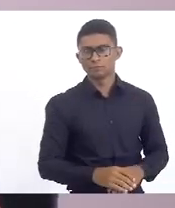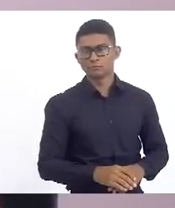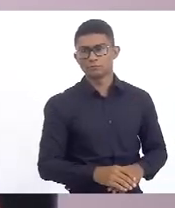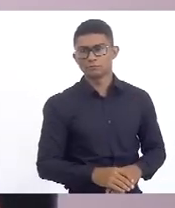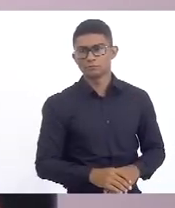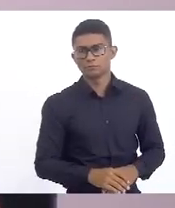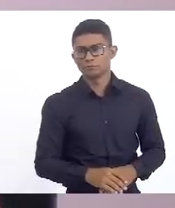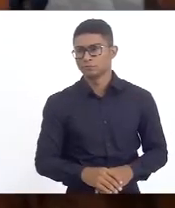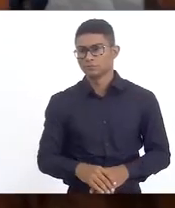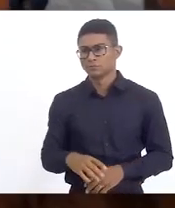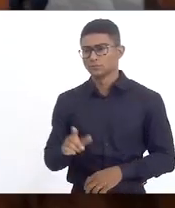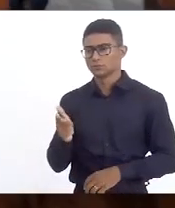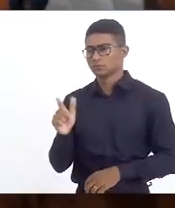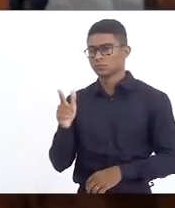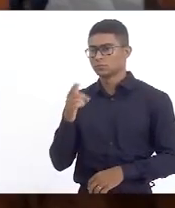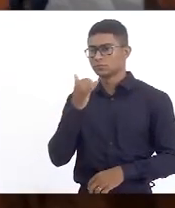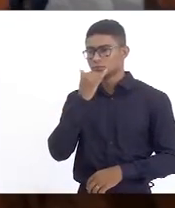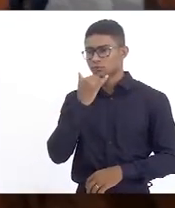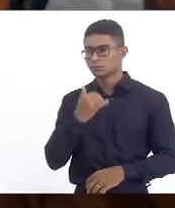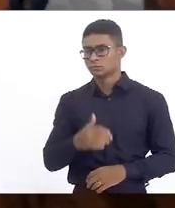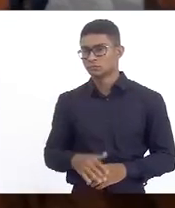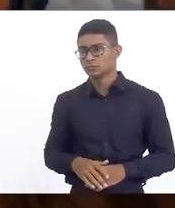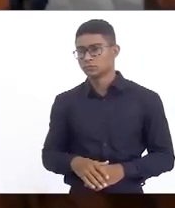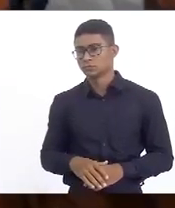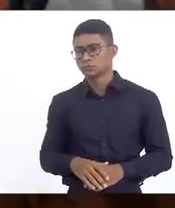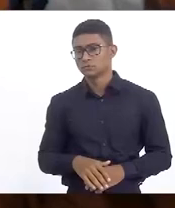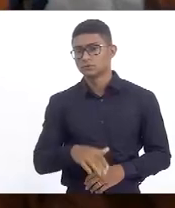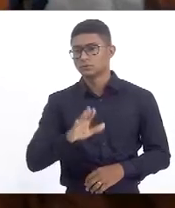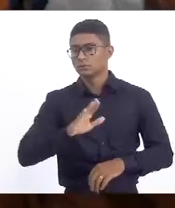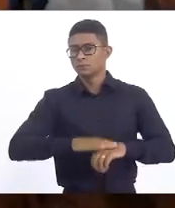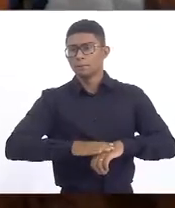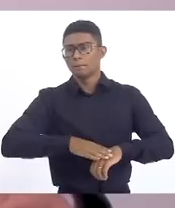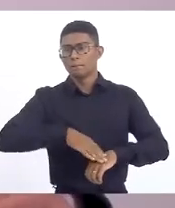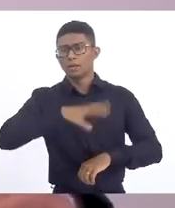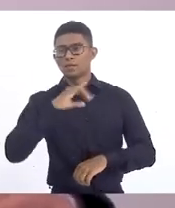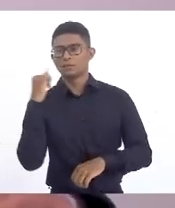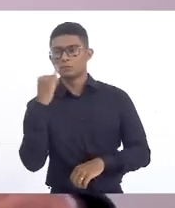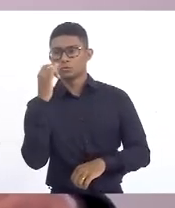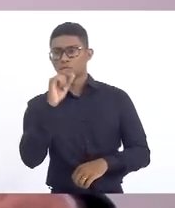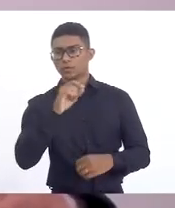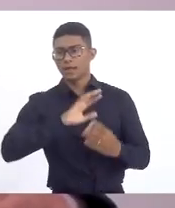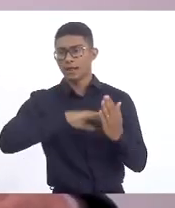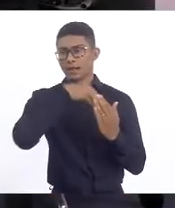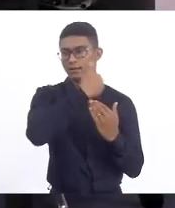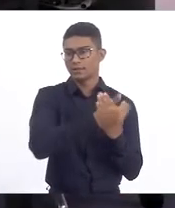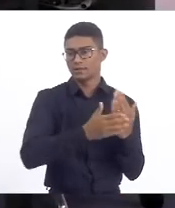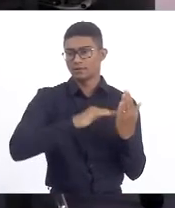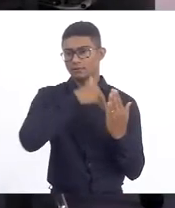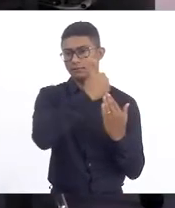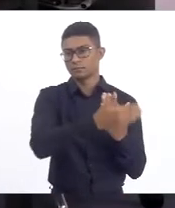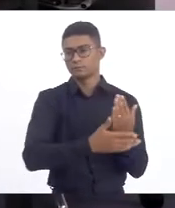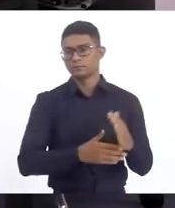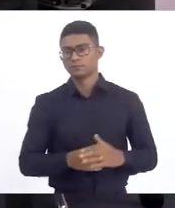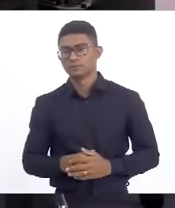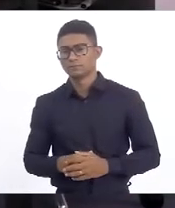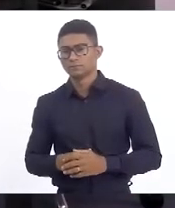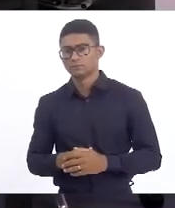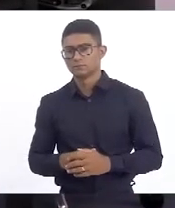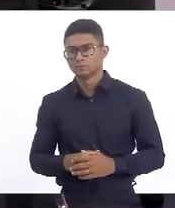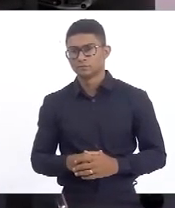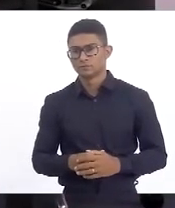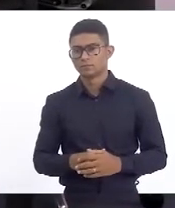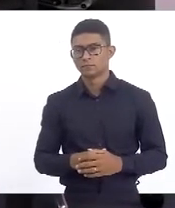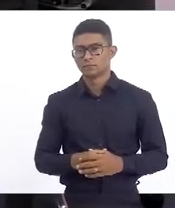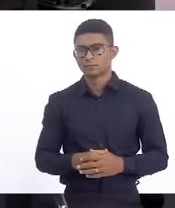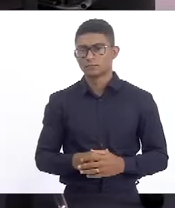Não temos. Mas o mais importante é ter o calendário, não é isso? Obrigado. Você vai se posicionar, pelo menos que eu gostaria de ouvir